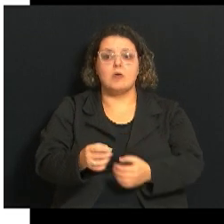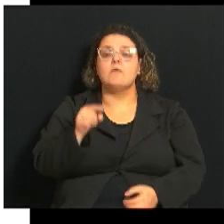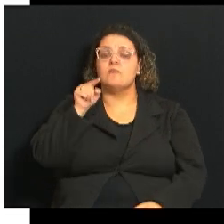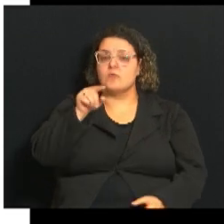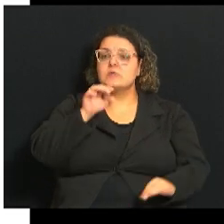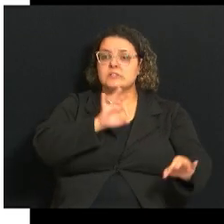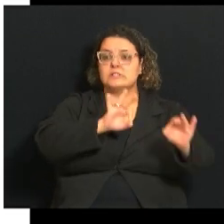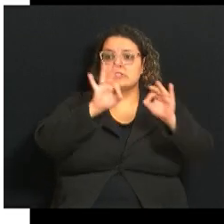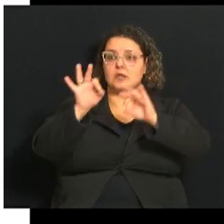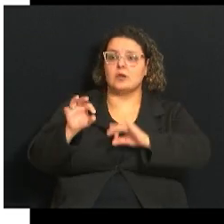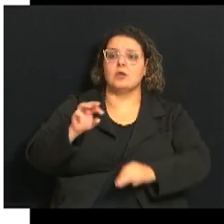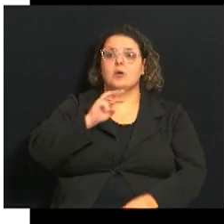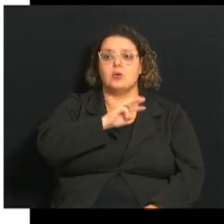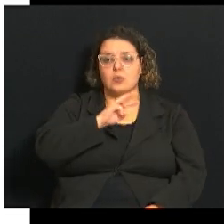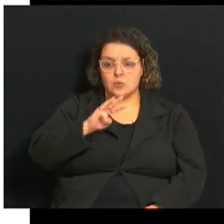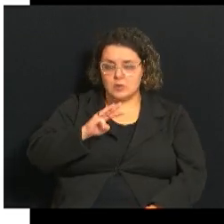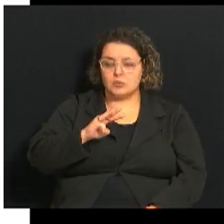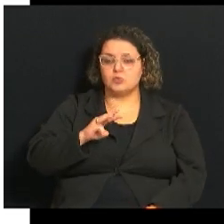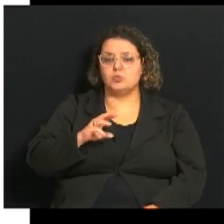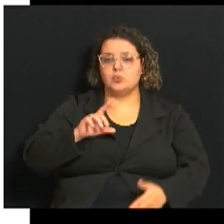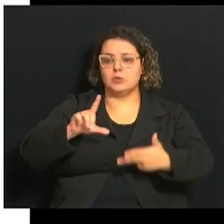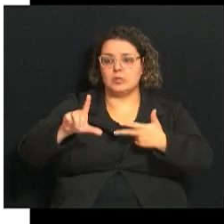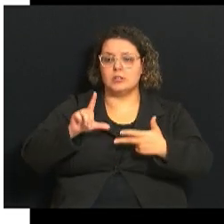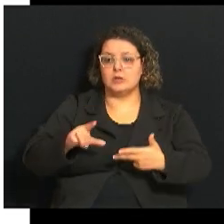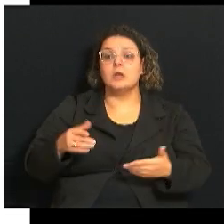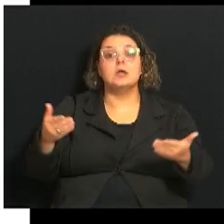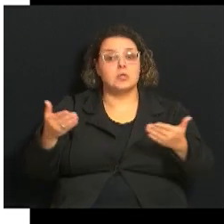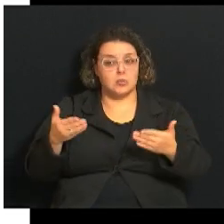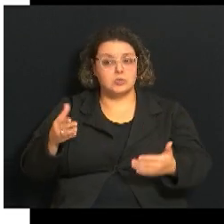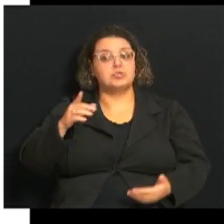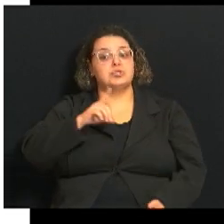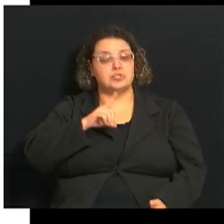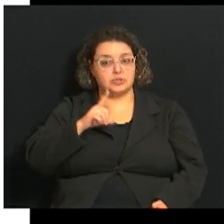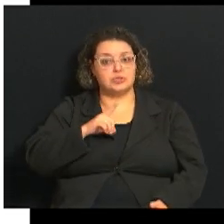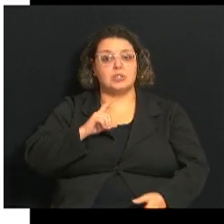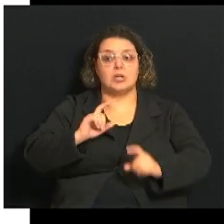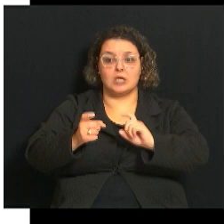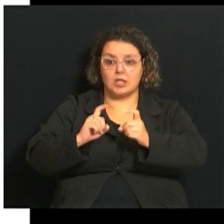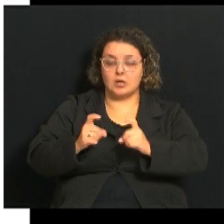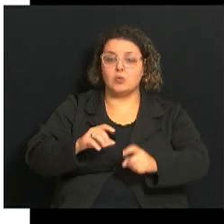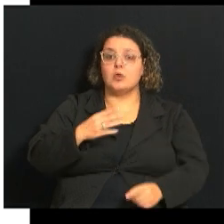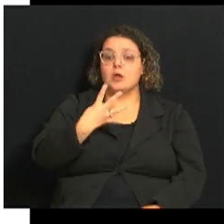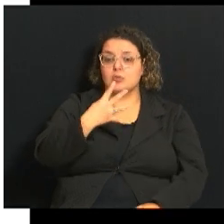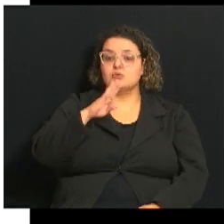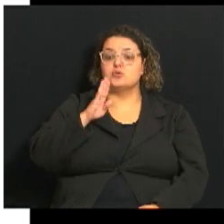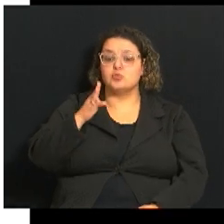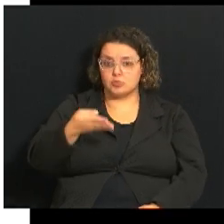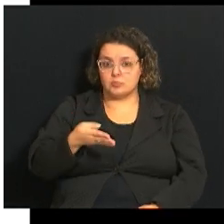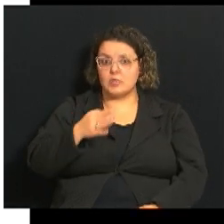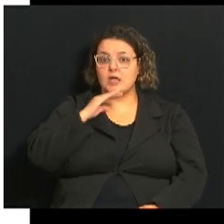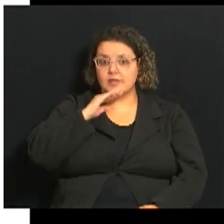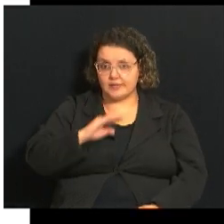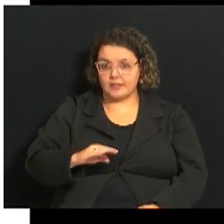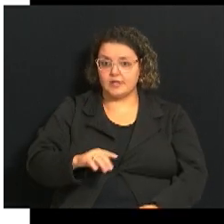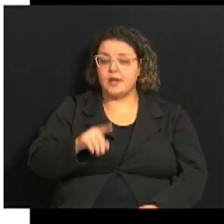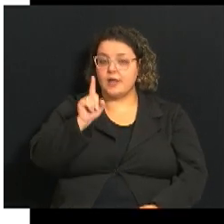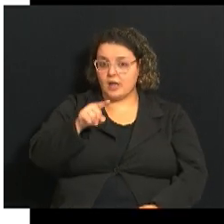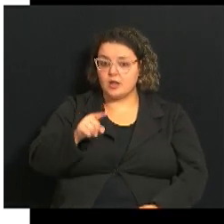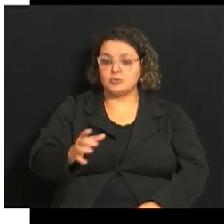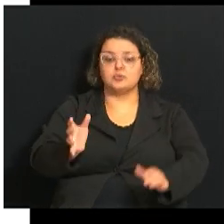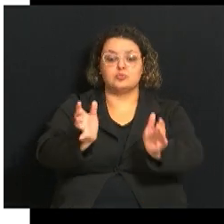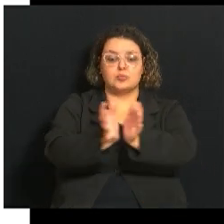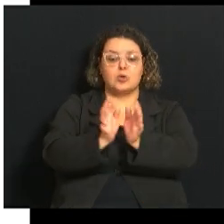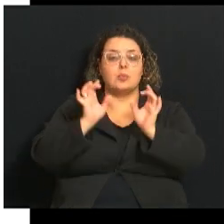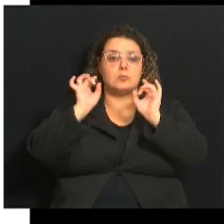pelo site do Legislativo. E hoje tem reunião às 4h30. Essa reunião é de uma comissão especial